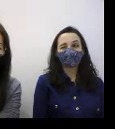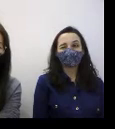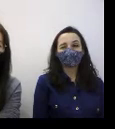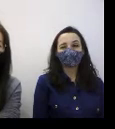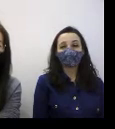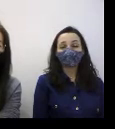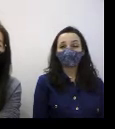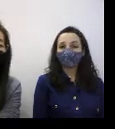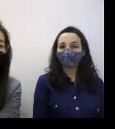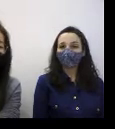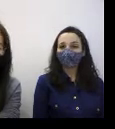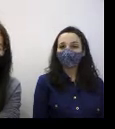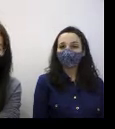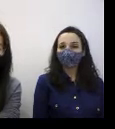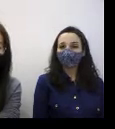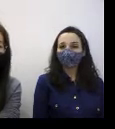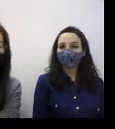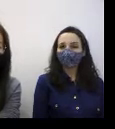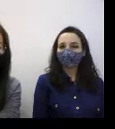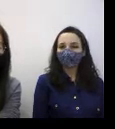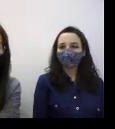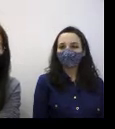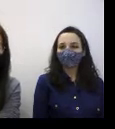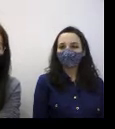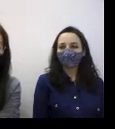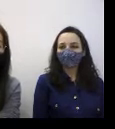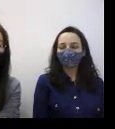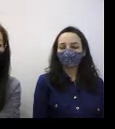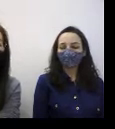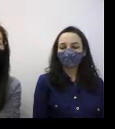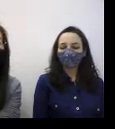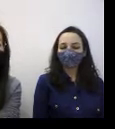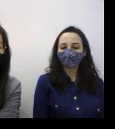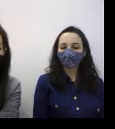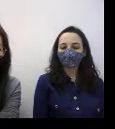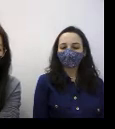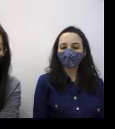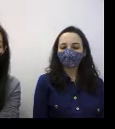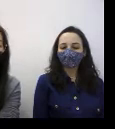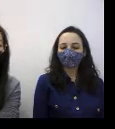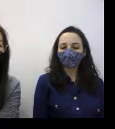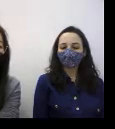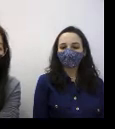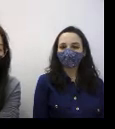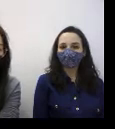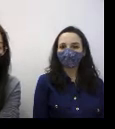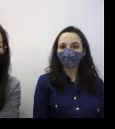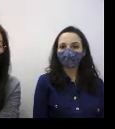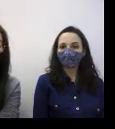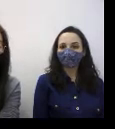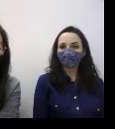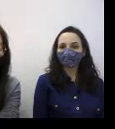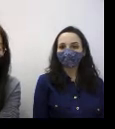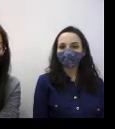não é? E sarar, e dizer que está tudo bem. Então, quanto antes a gente identificar